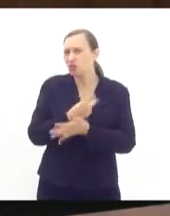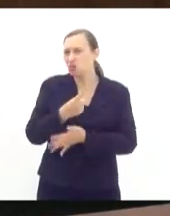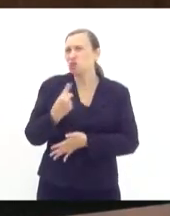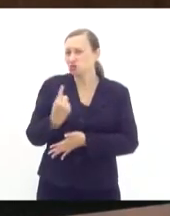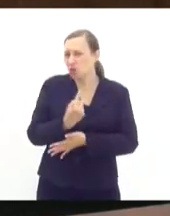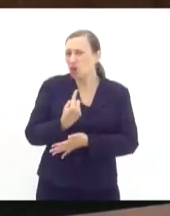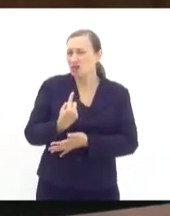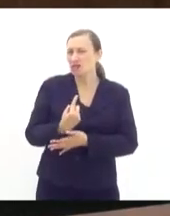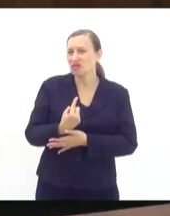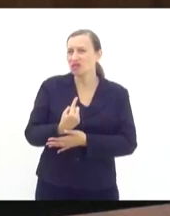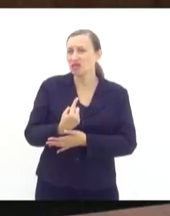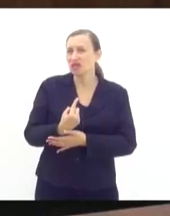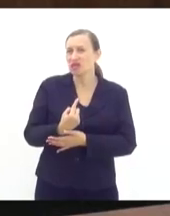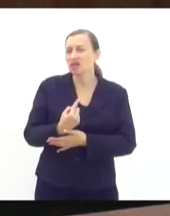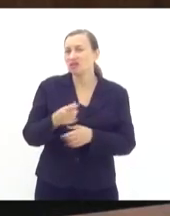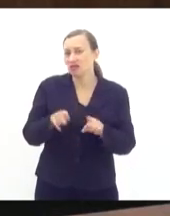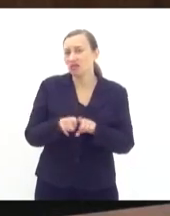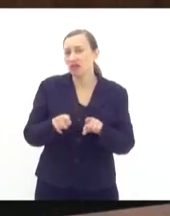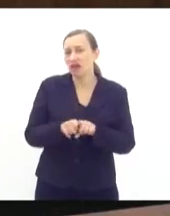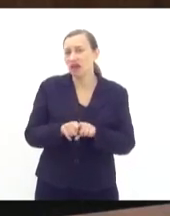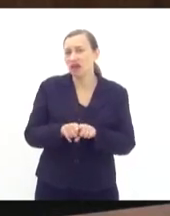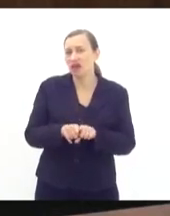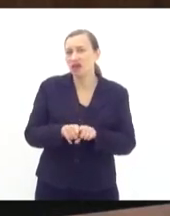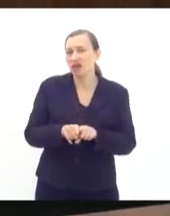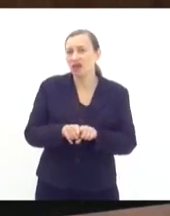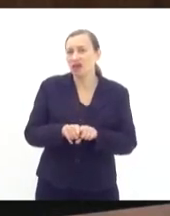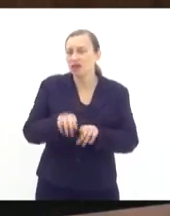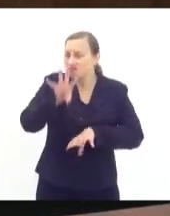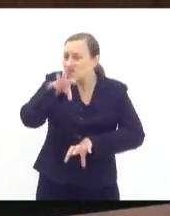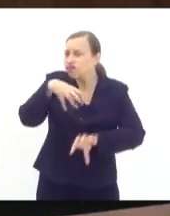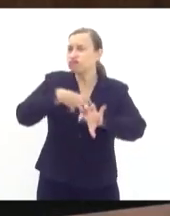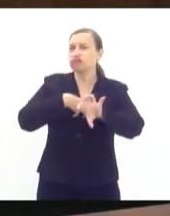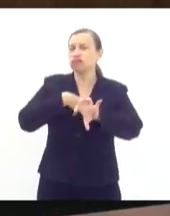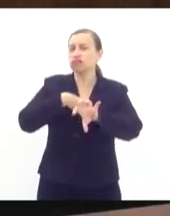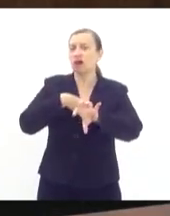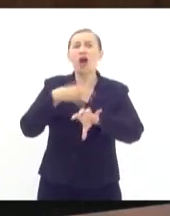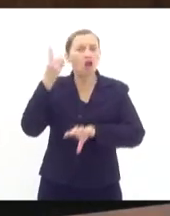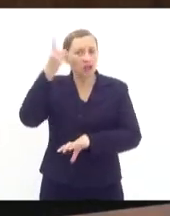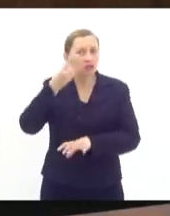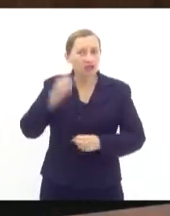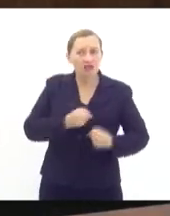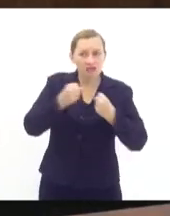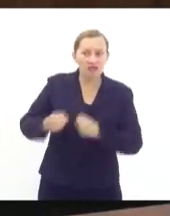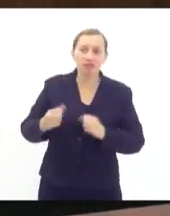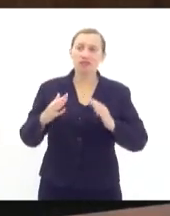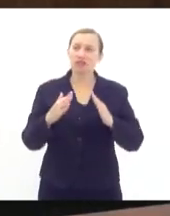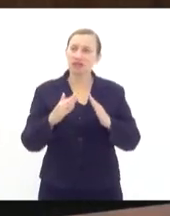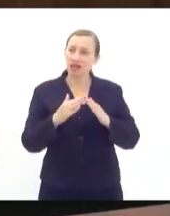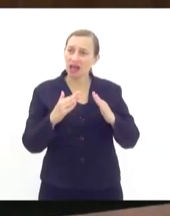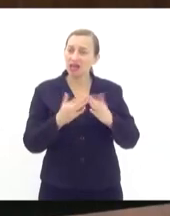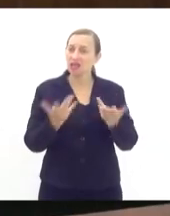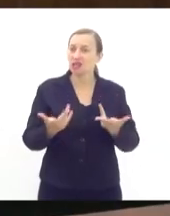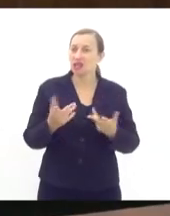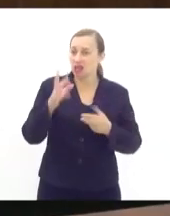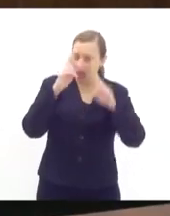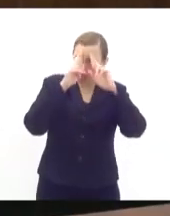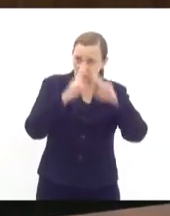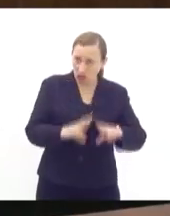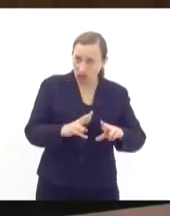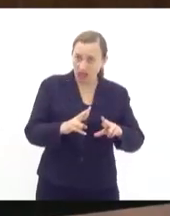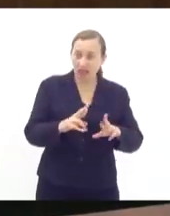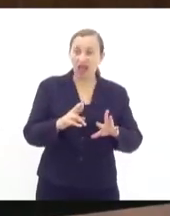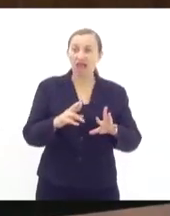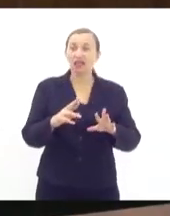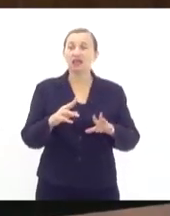com a gente tá a senhora é uma deputada muito firme aqui dentro dessa casa a senhora é uma deputada que é respeitada não só